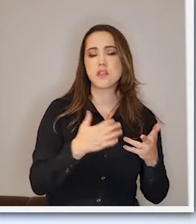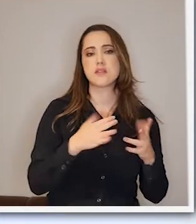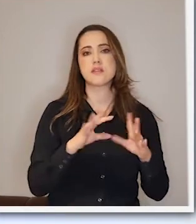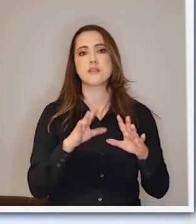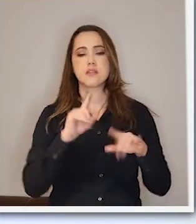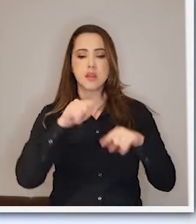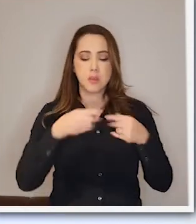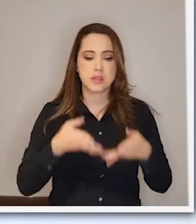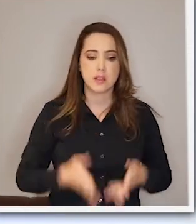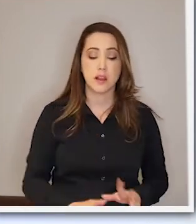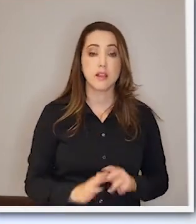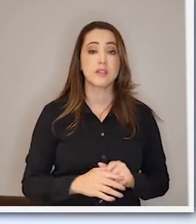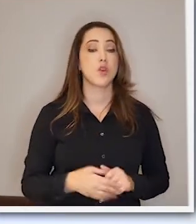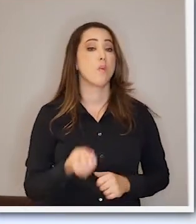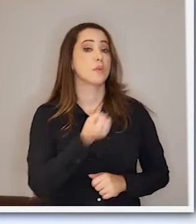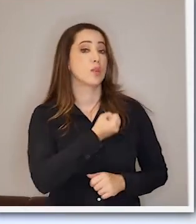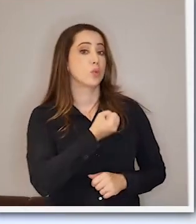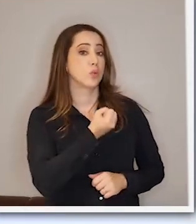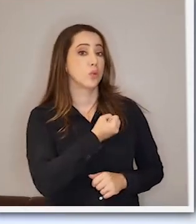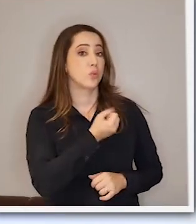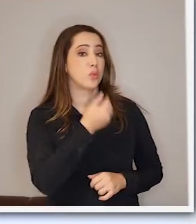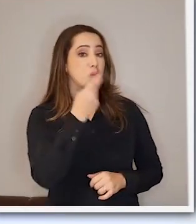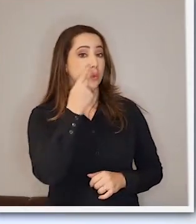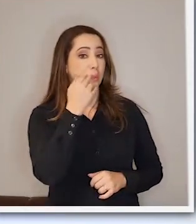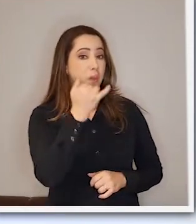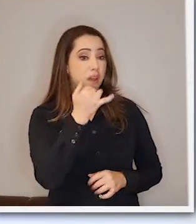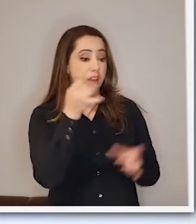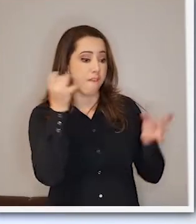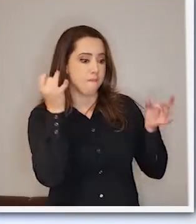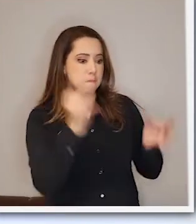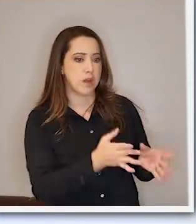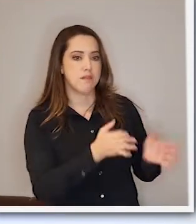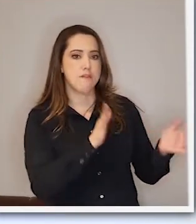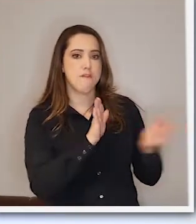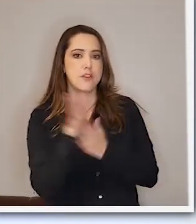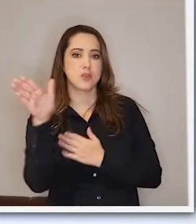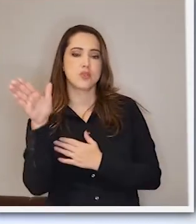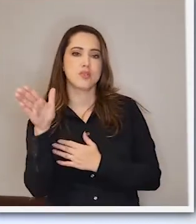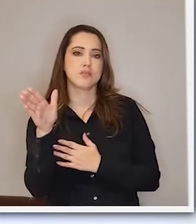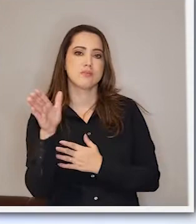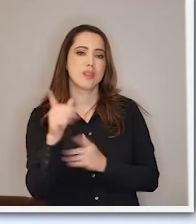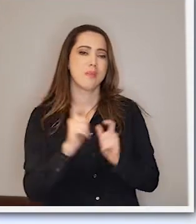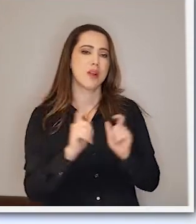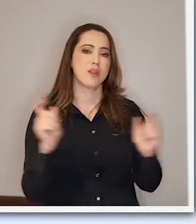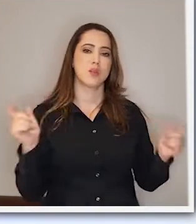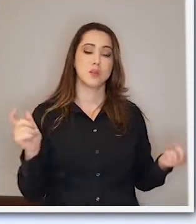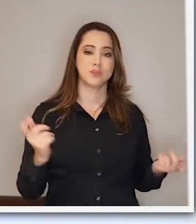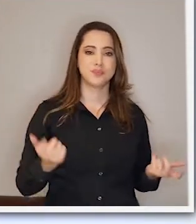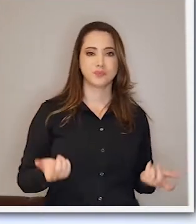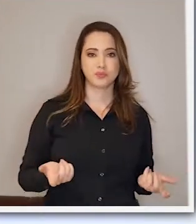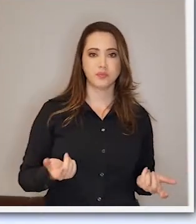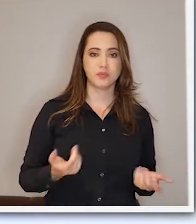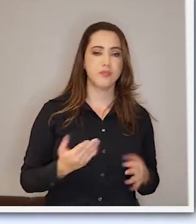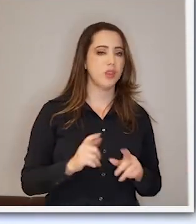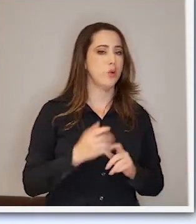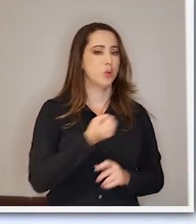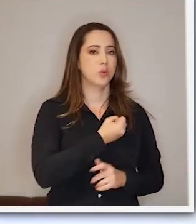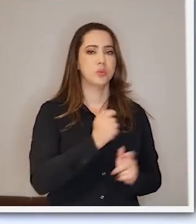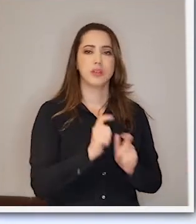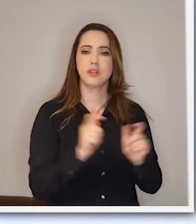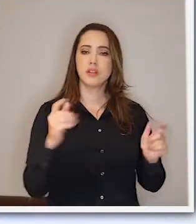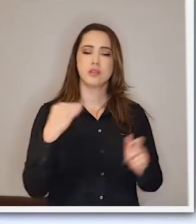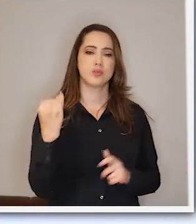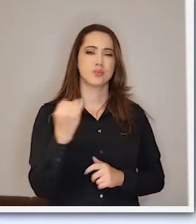abandono paterno é ainda pior. Por experiência, não só minha, mas de todos os profissionais, a maioria